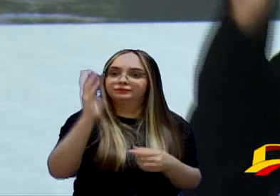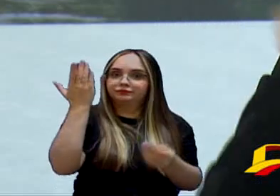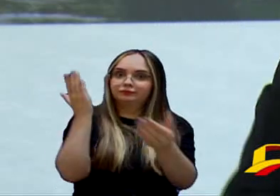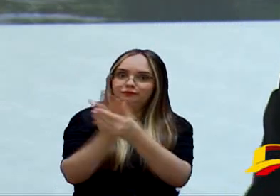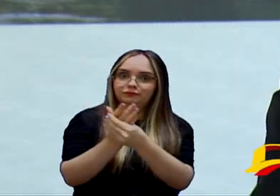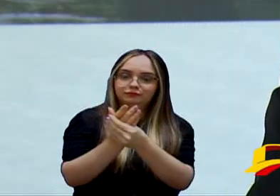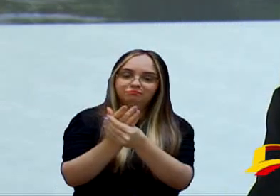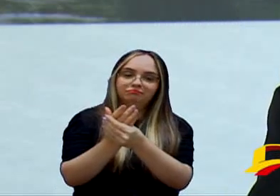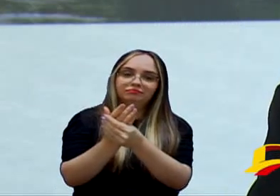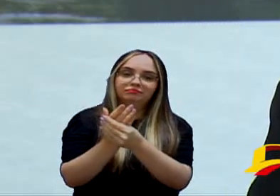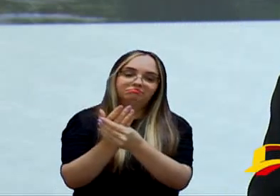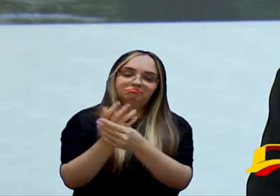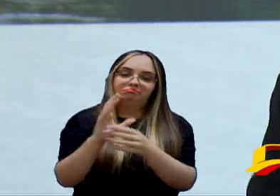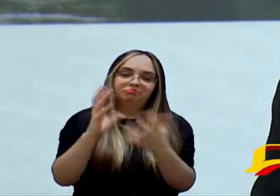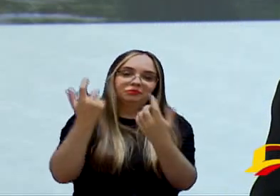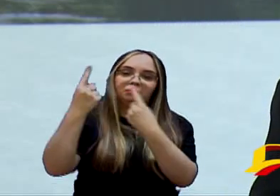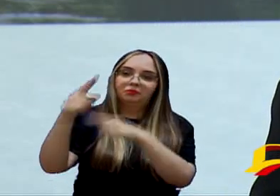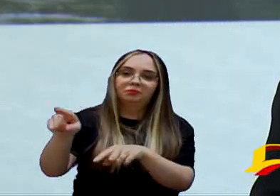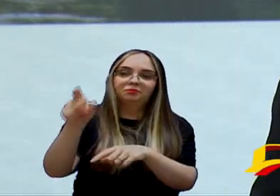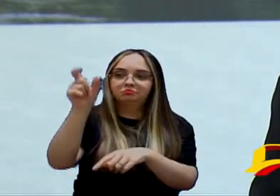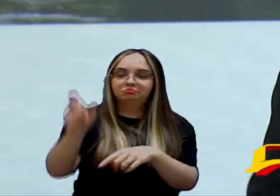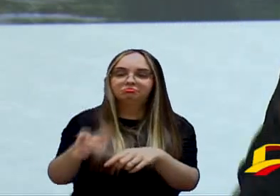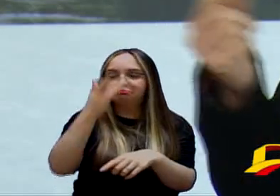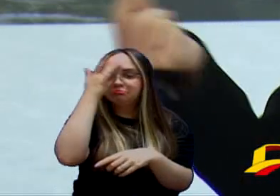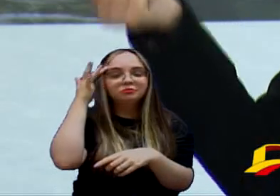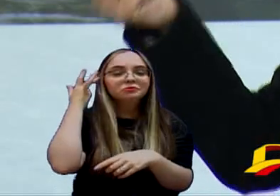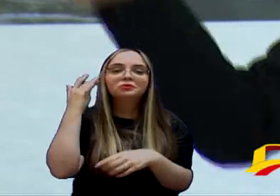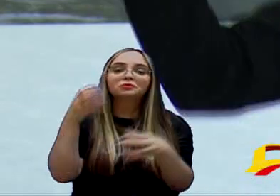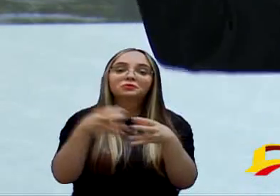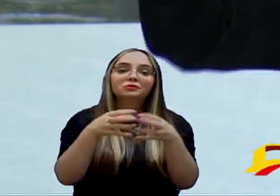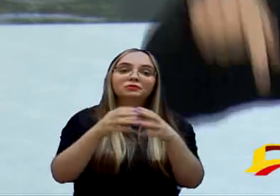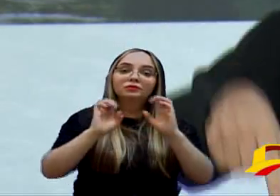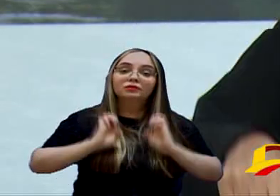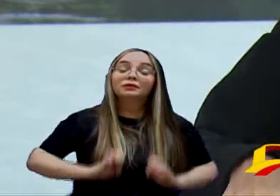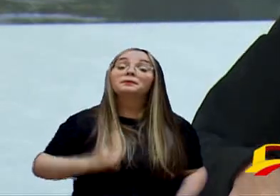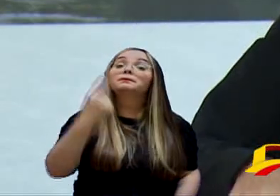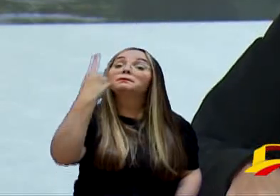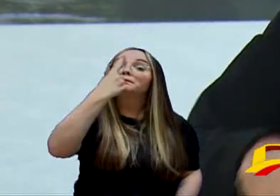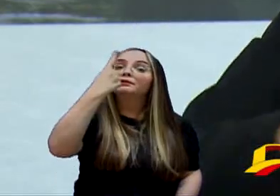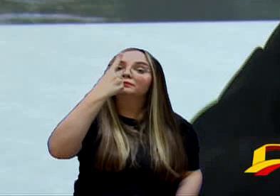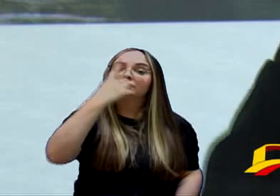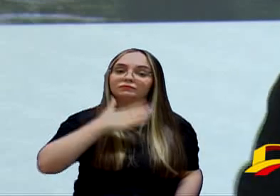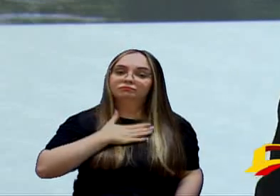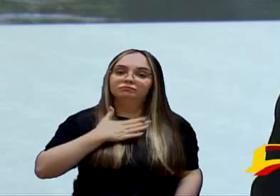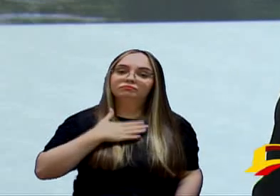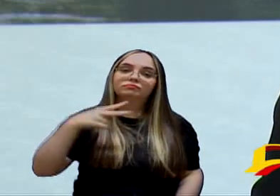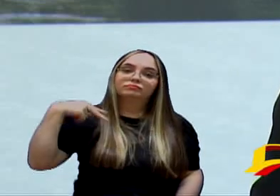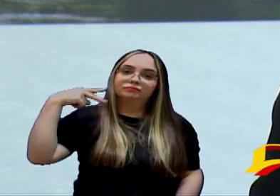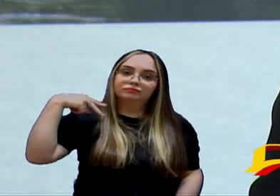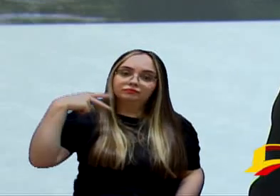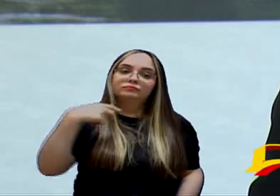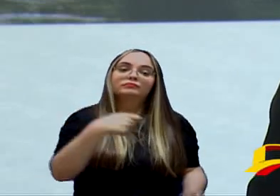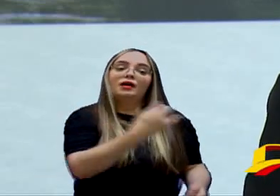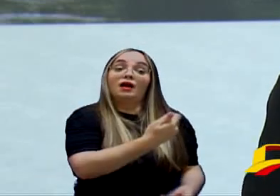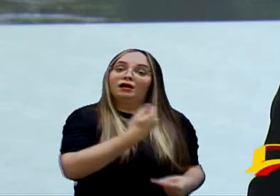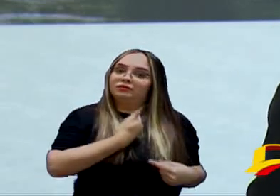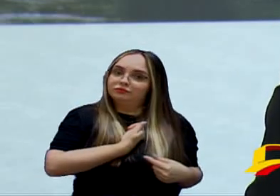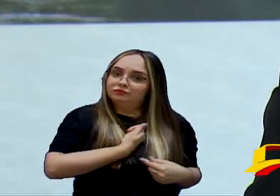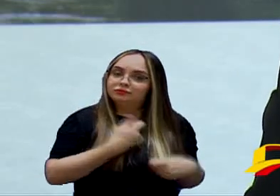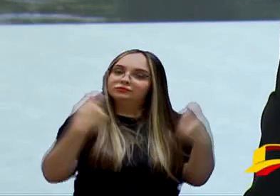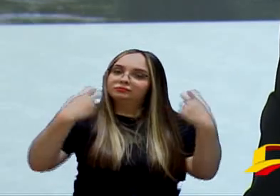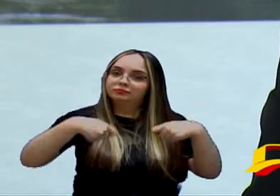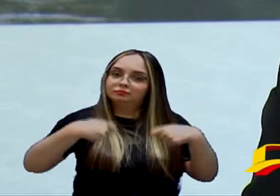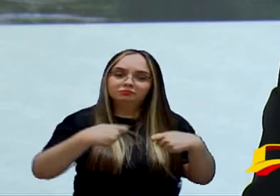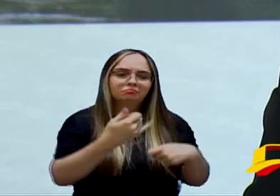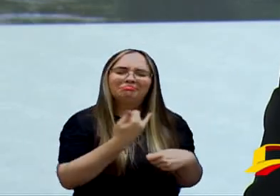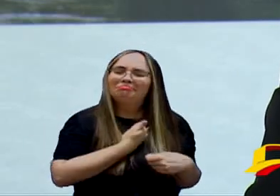processo administrativo contra um servidor passa-se primeiro para o gabinete da vereadora para ela ter ciência não foi